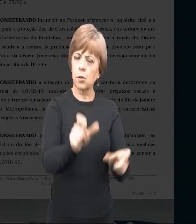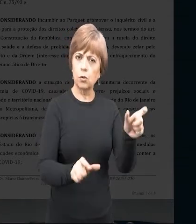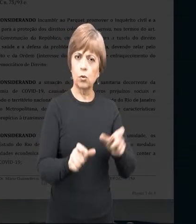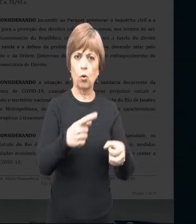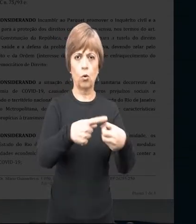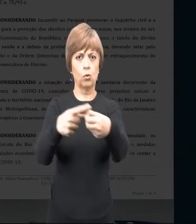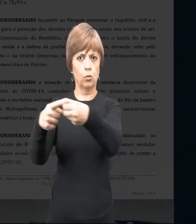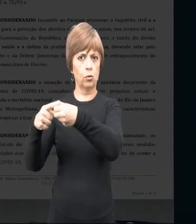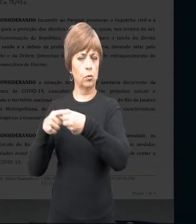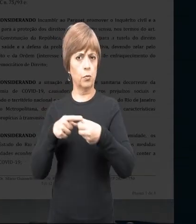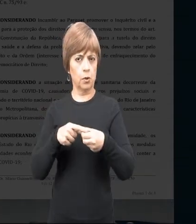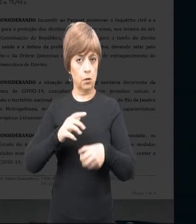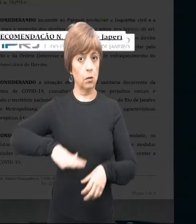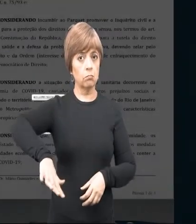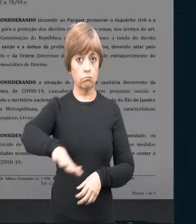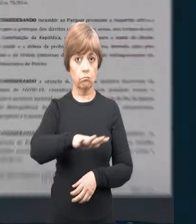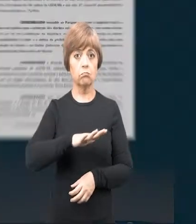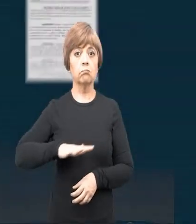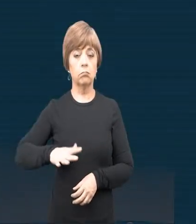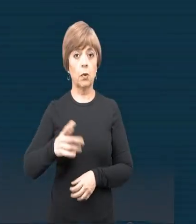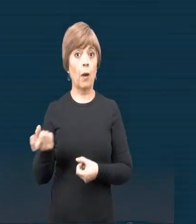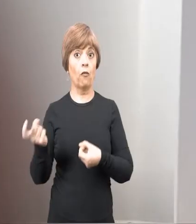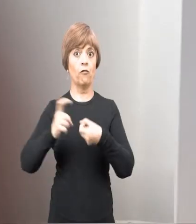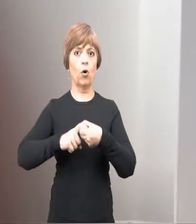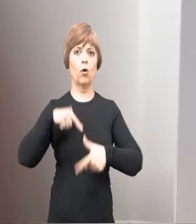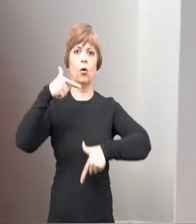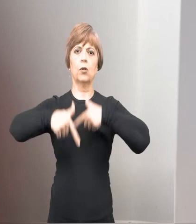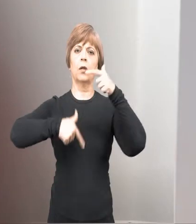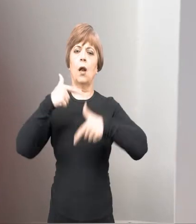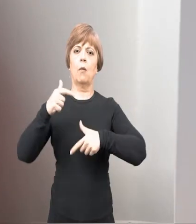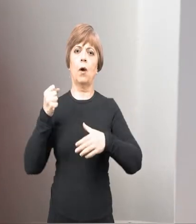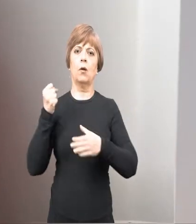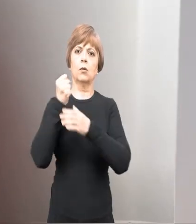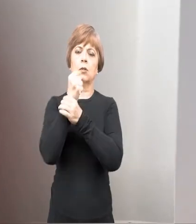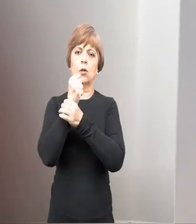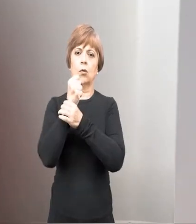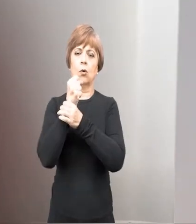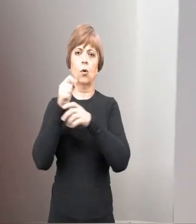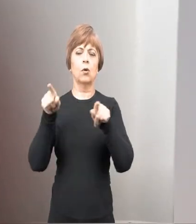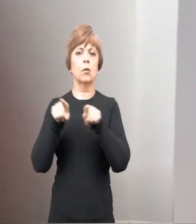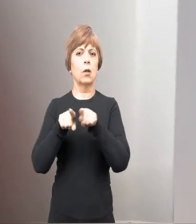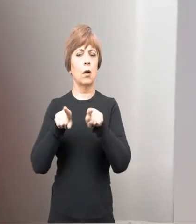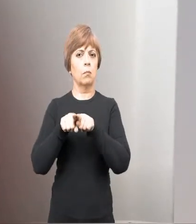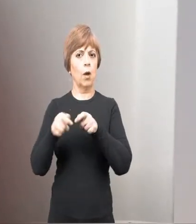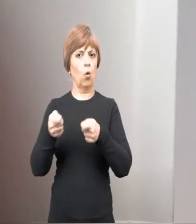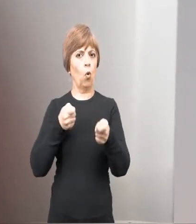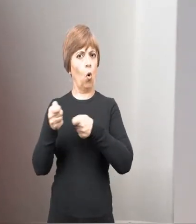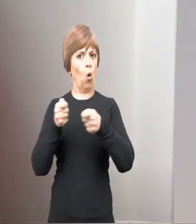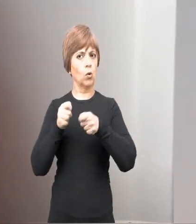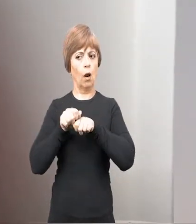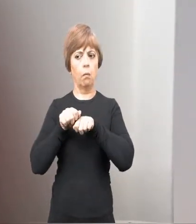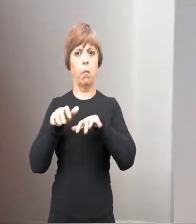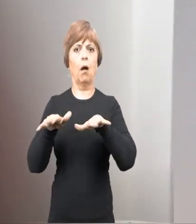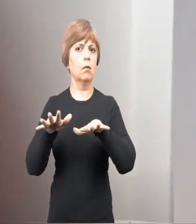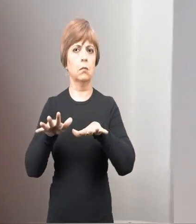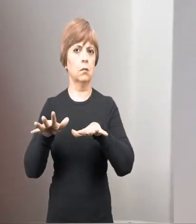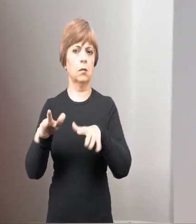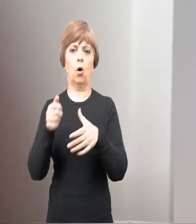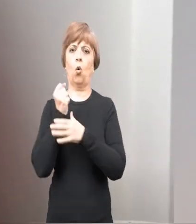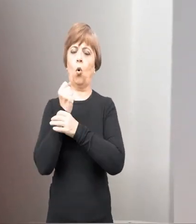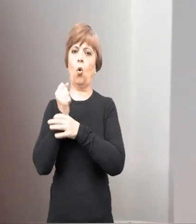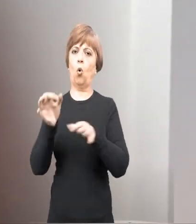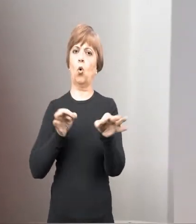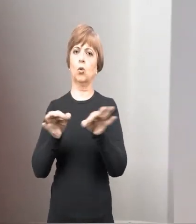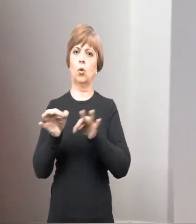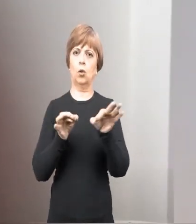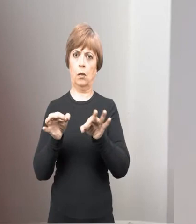eles possam retornar aos seus trabalhos com segurança e com uma transmissão controlada, o que a gente chama de uma